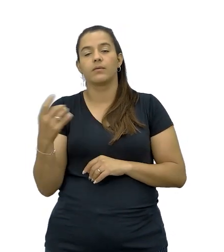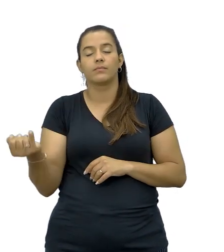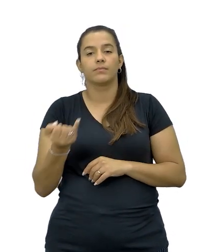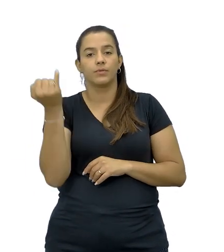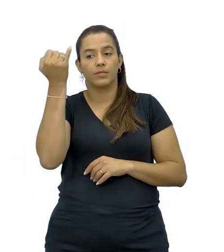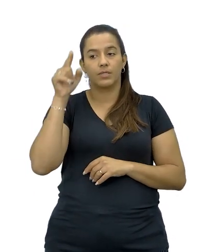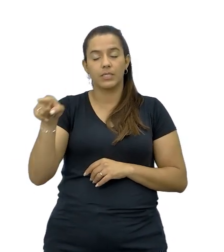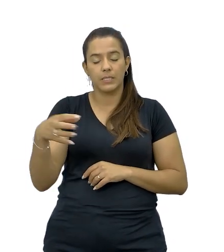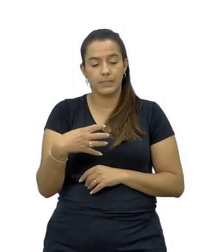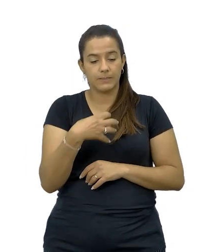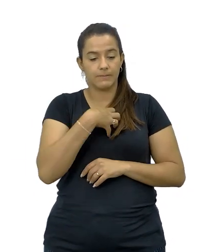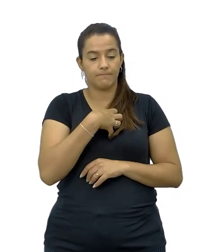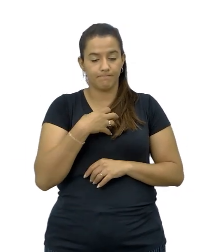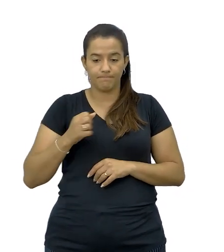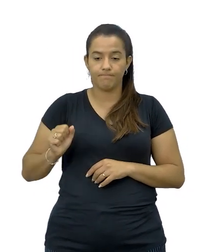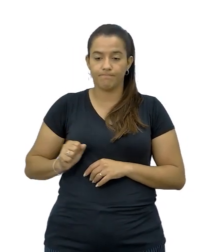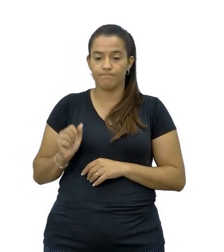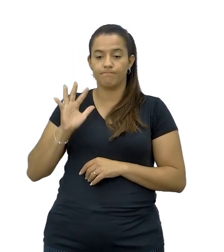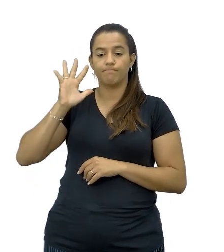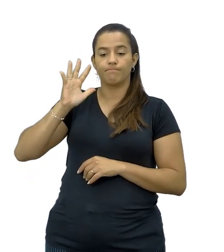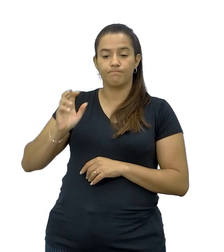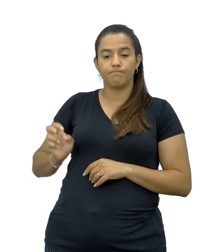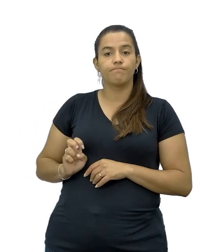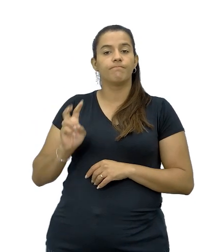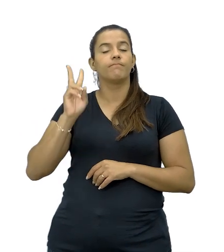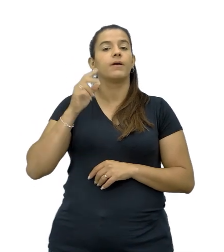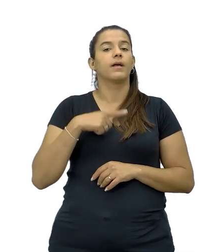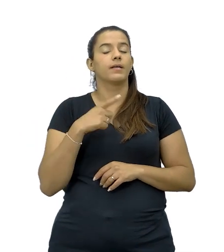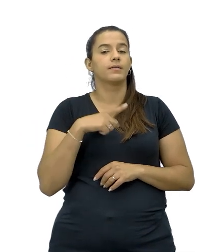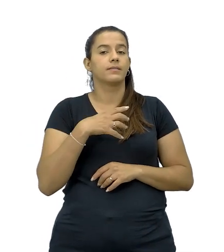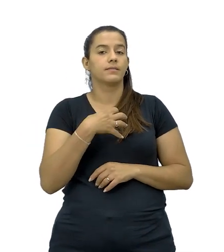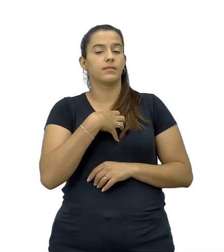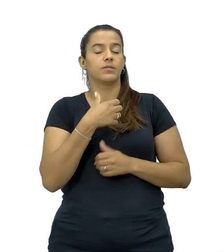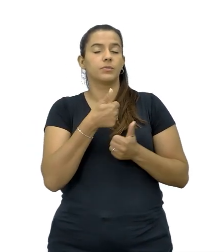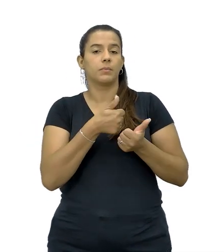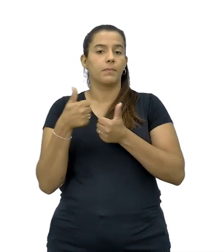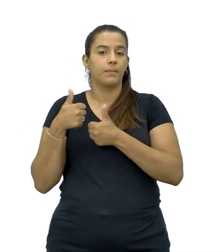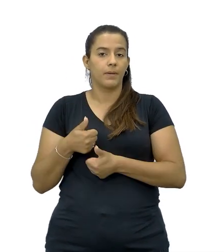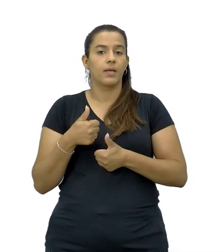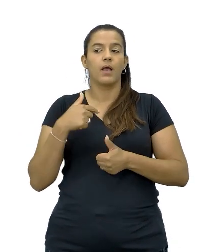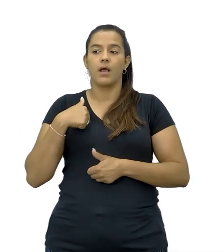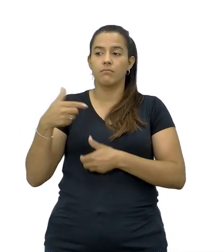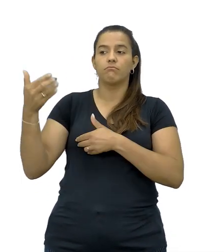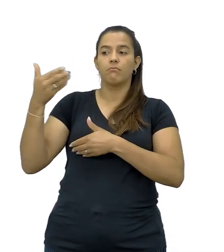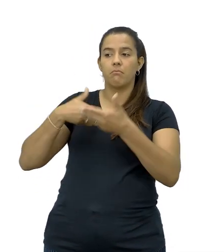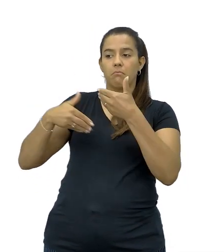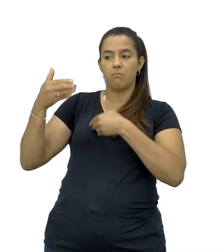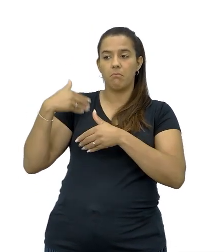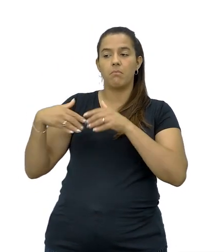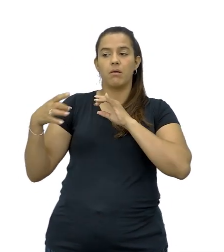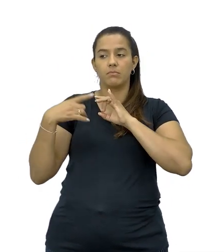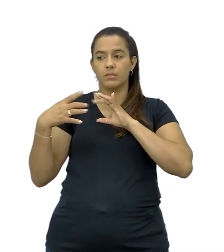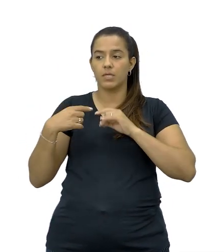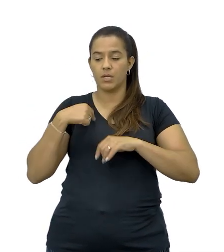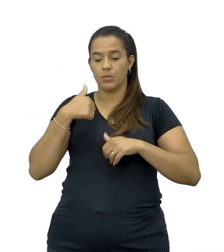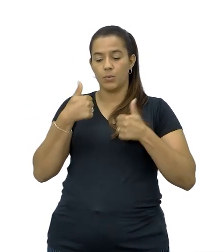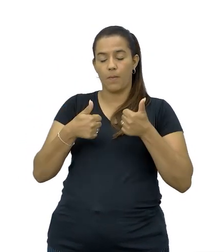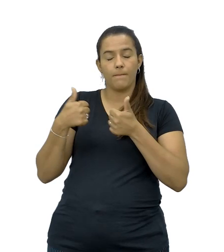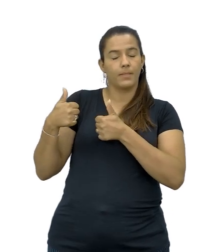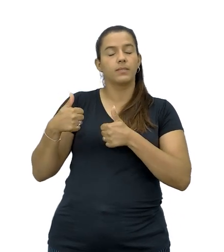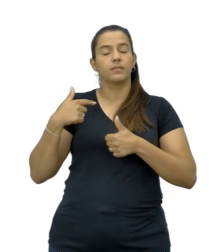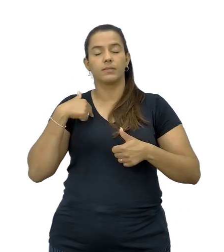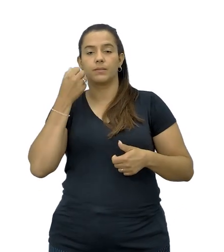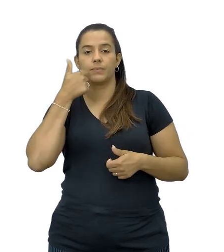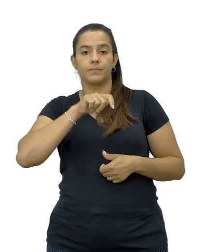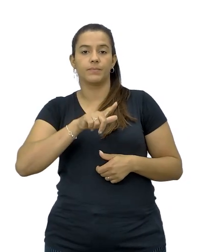assim, valorizado no sentido quando ele recebe ali algumas informações sobre como foi o desenvolvimento e como ele se saiu